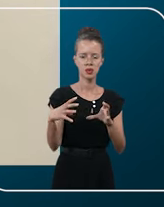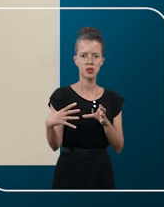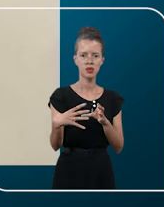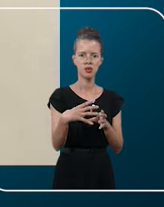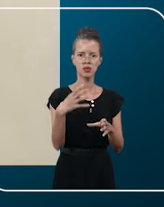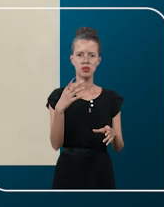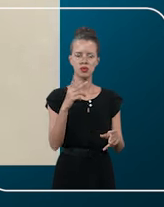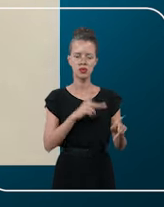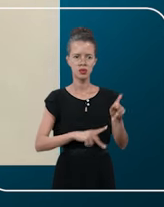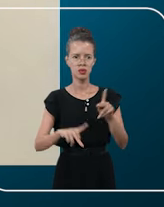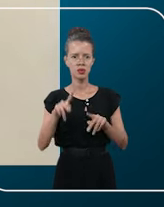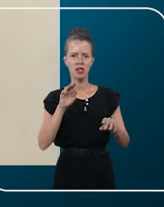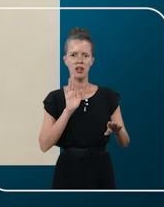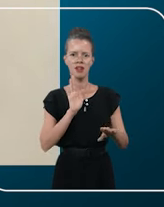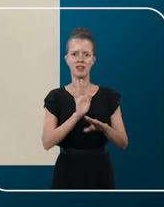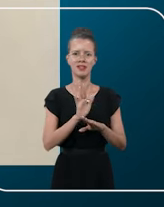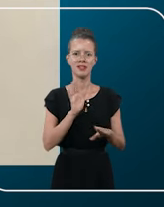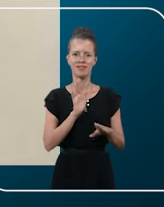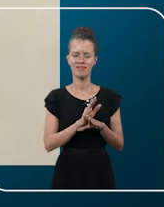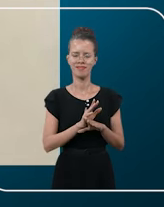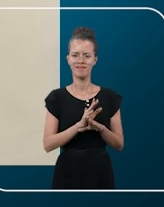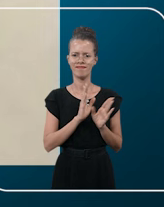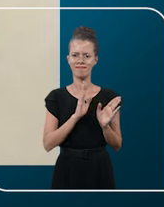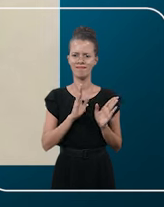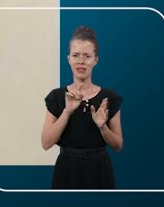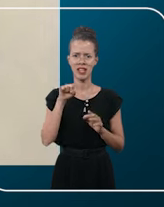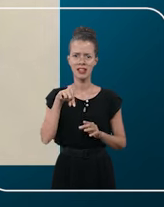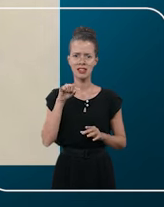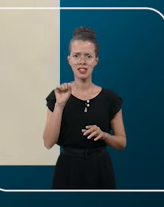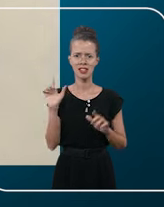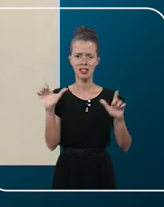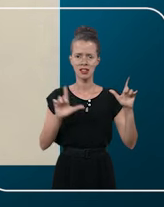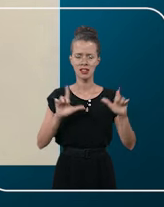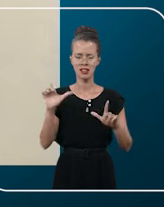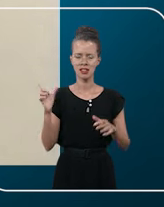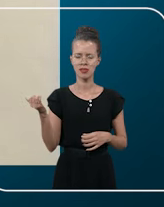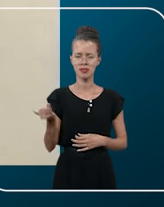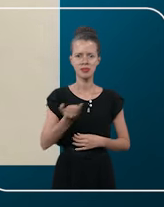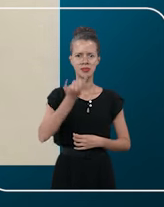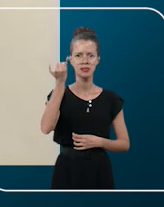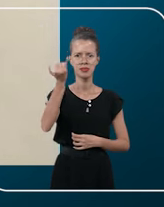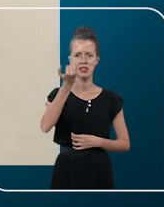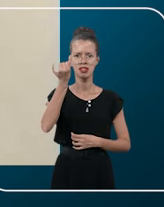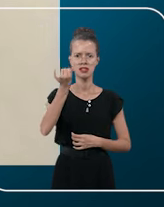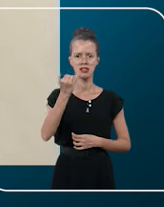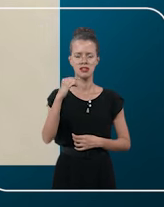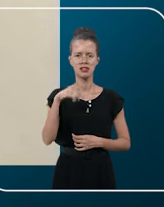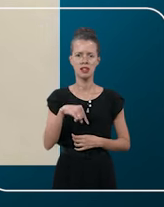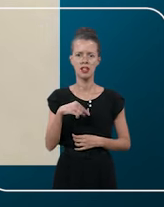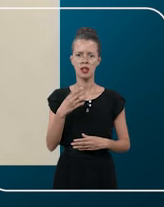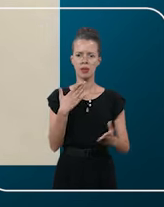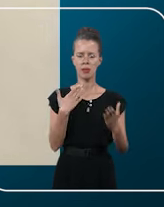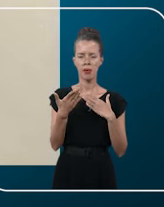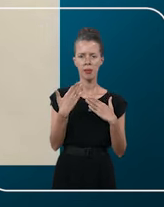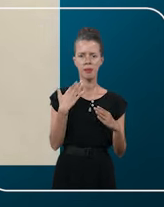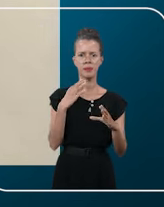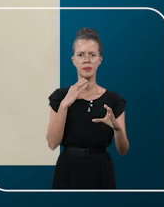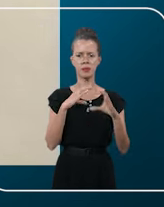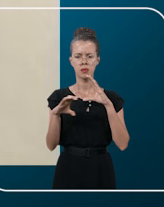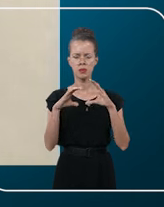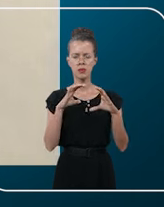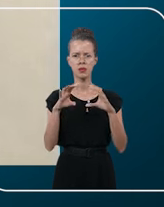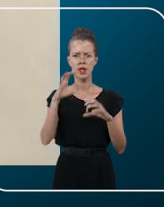importantíssimo. Foi um momento de muita interlocução, de muito aprendizado, de um diálogo